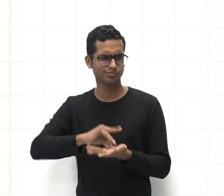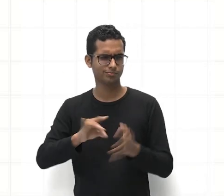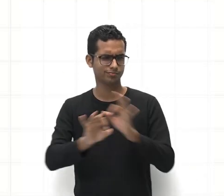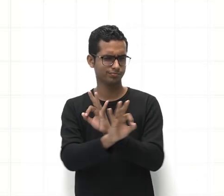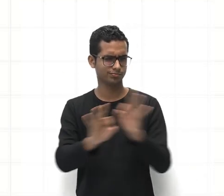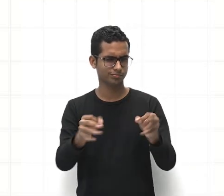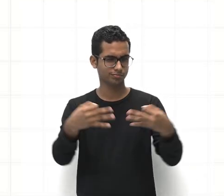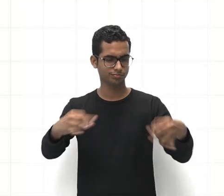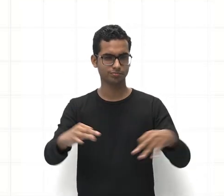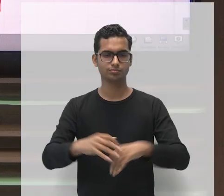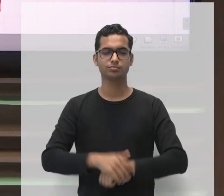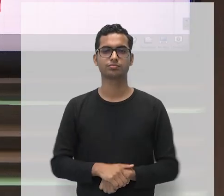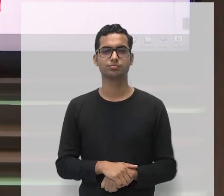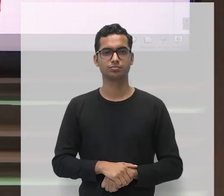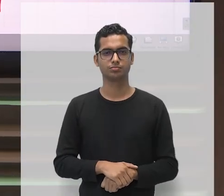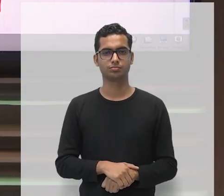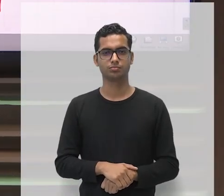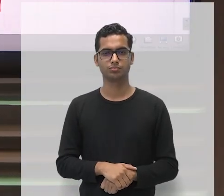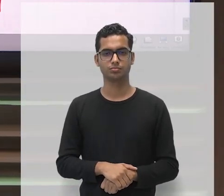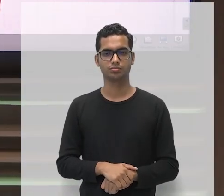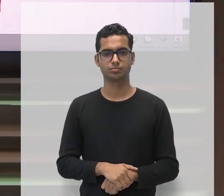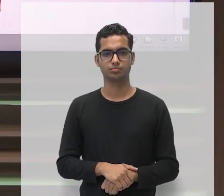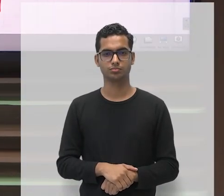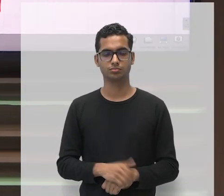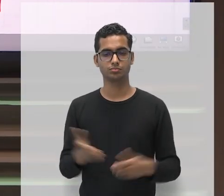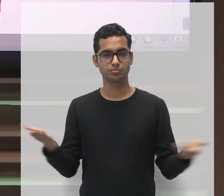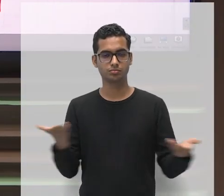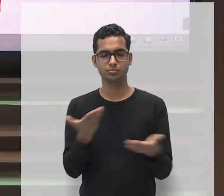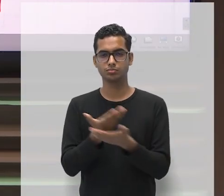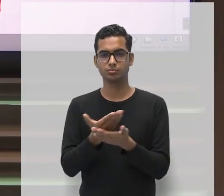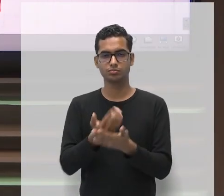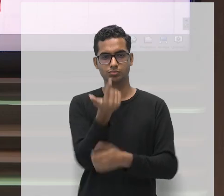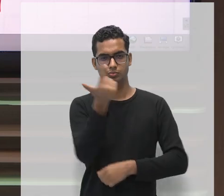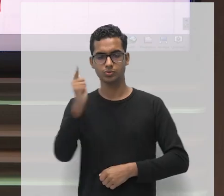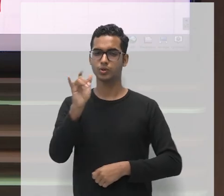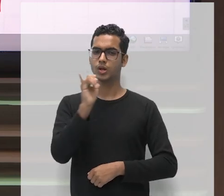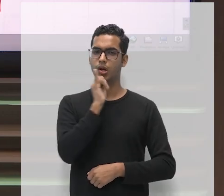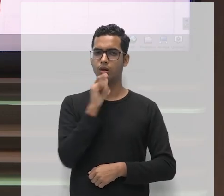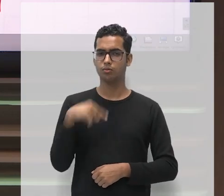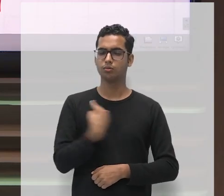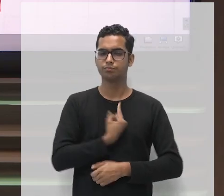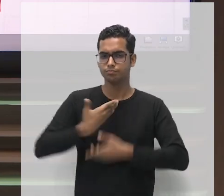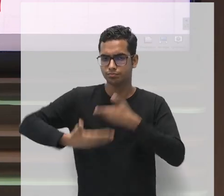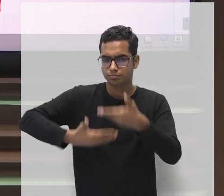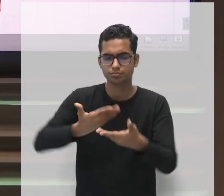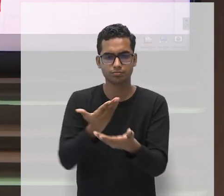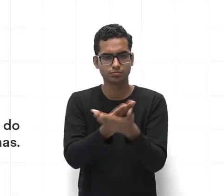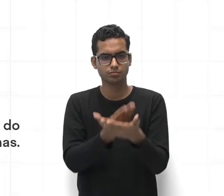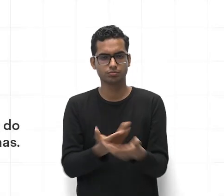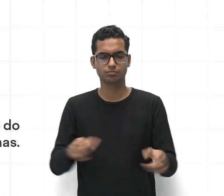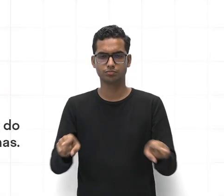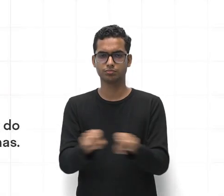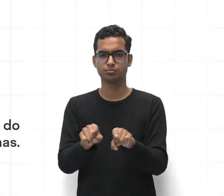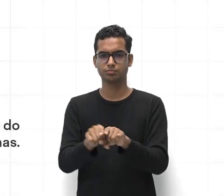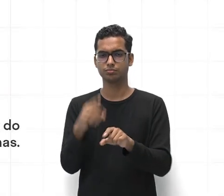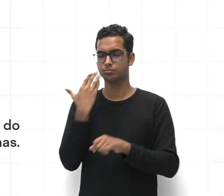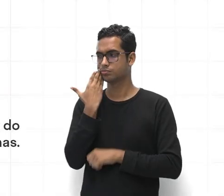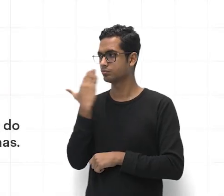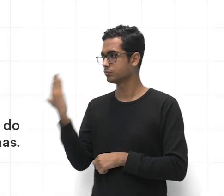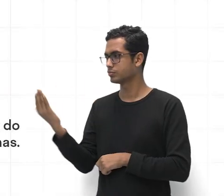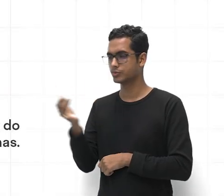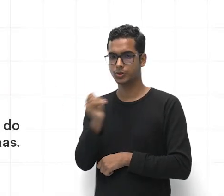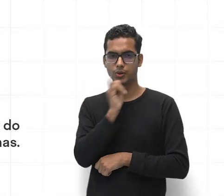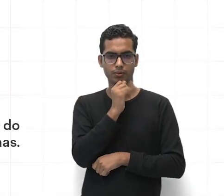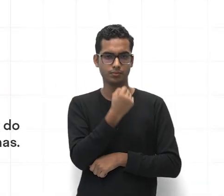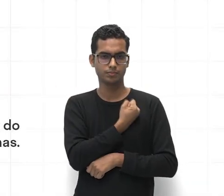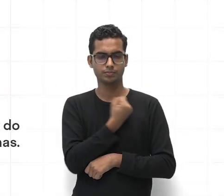de bola, não é isso? Muito bem. Agora vamos para o nosso próximo exemplo para a gente amadurecer aí essas habilidades. No nosso exemplo